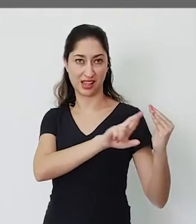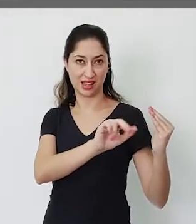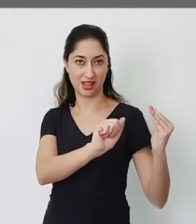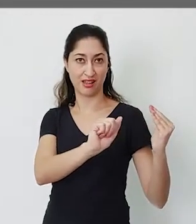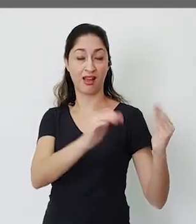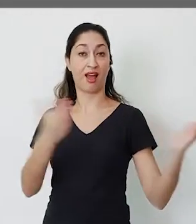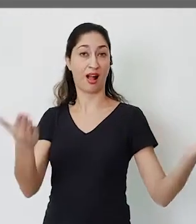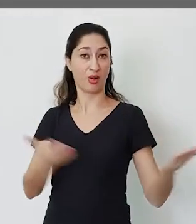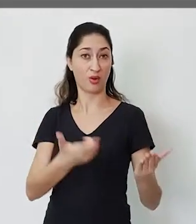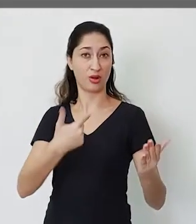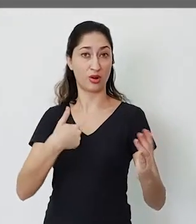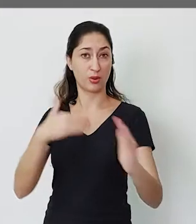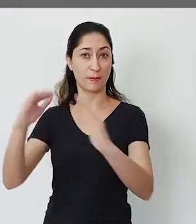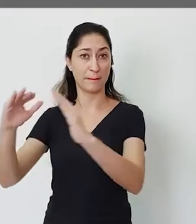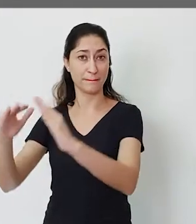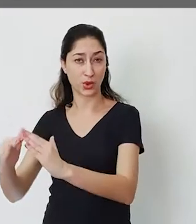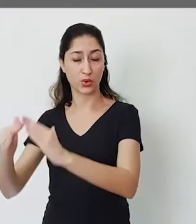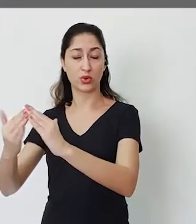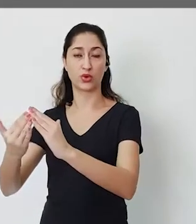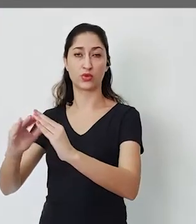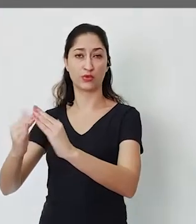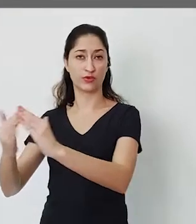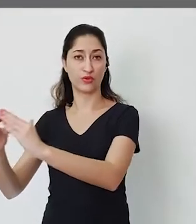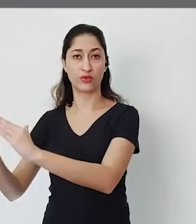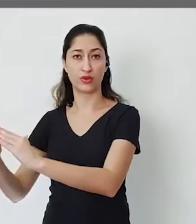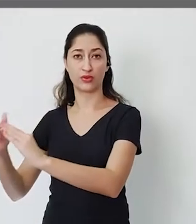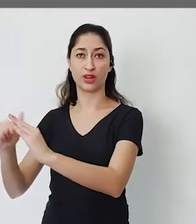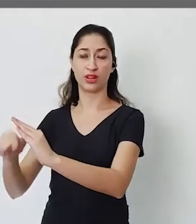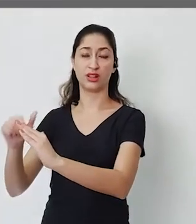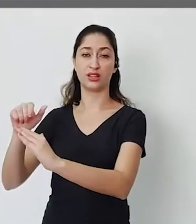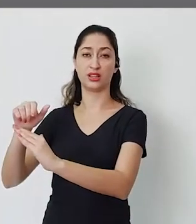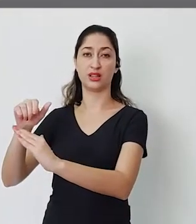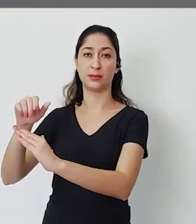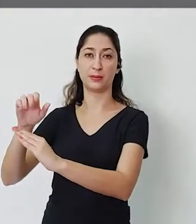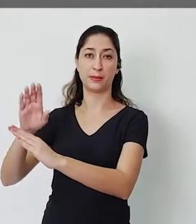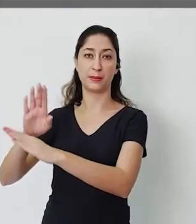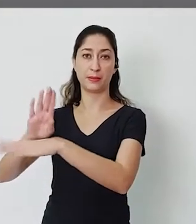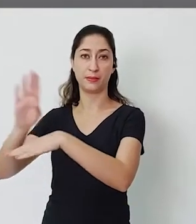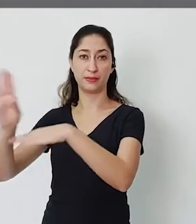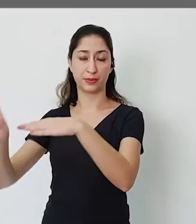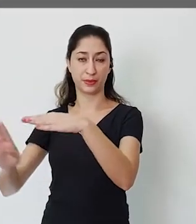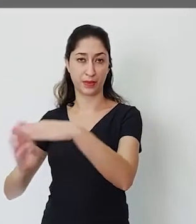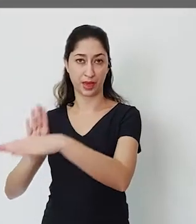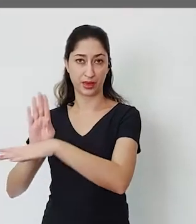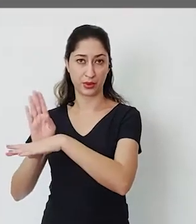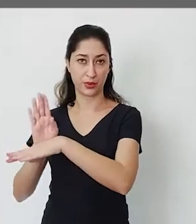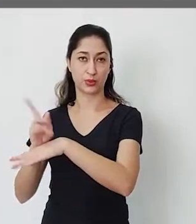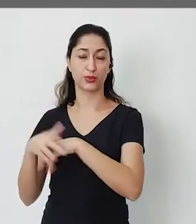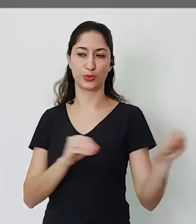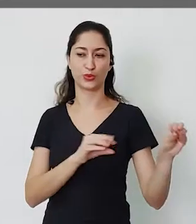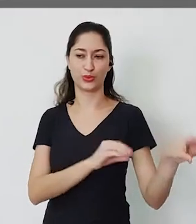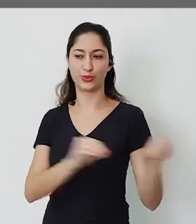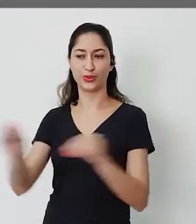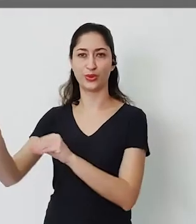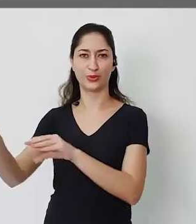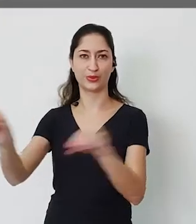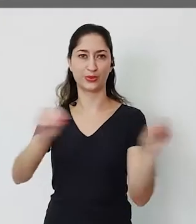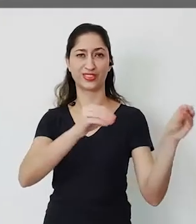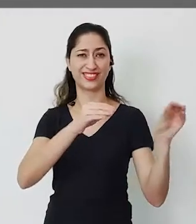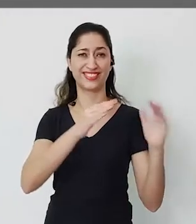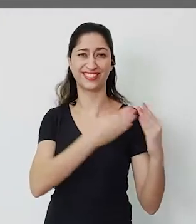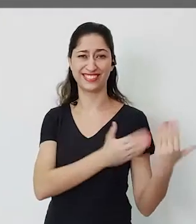com essas pessoas maravilhosas, com um processo de luta principalmente contra o racismo, contra o machismo, contra a